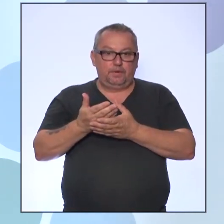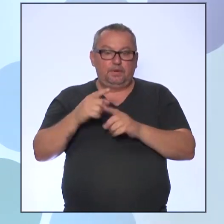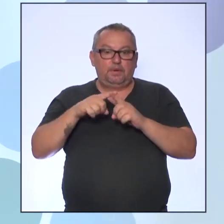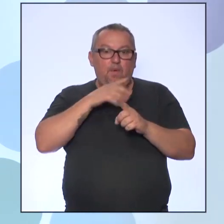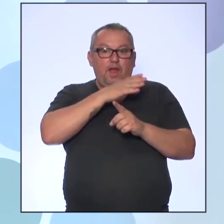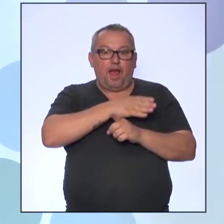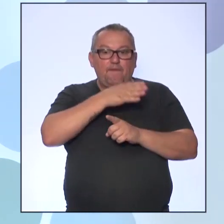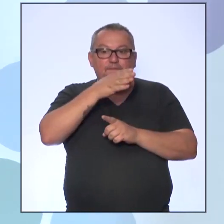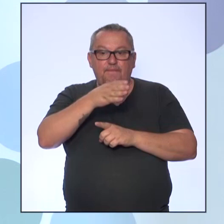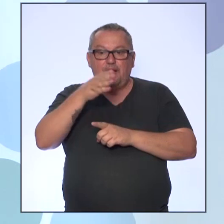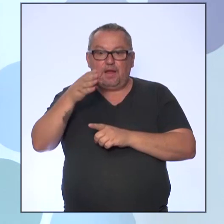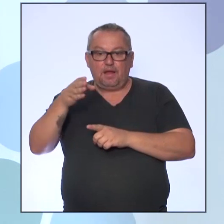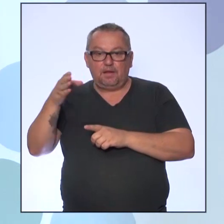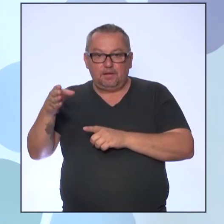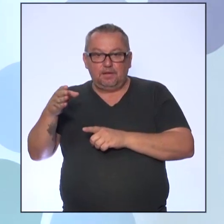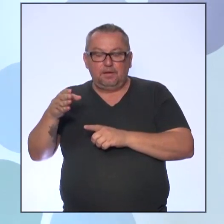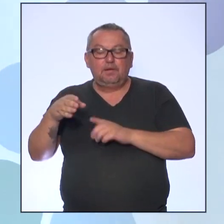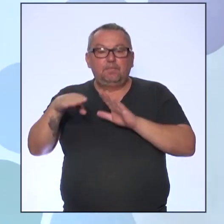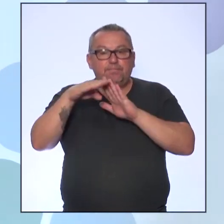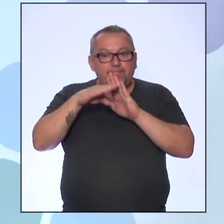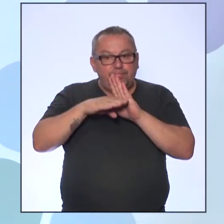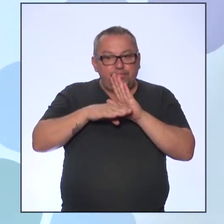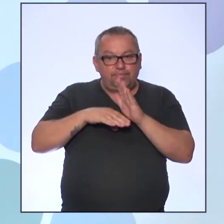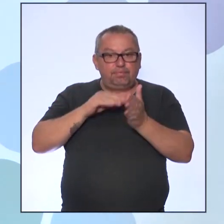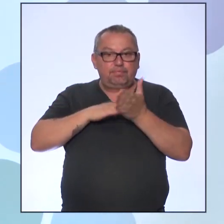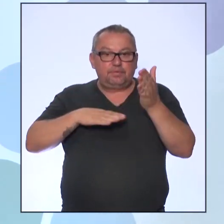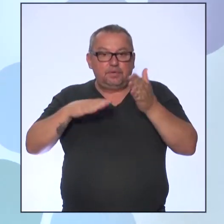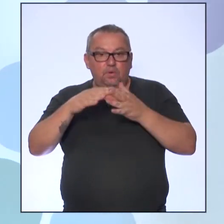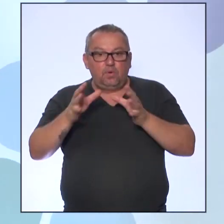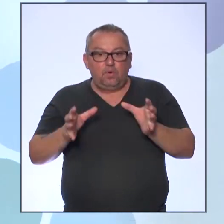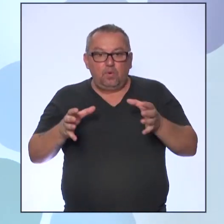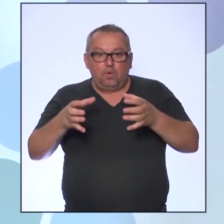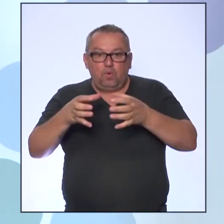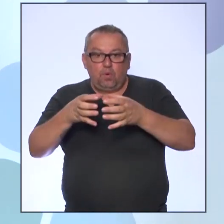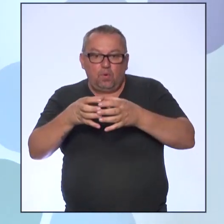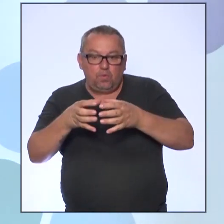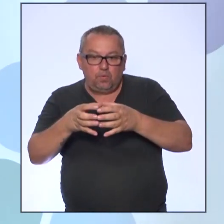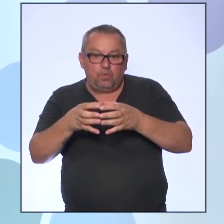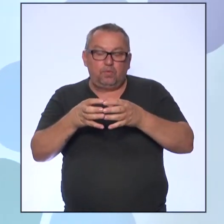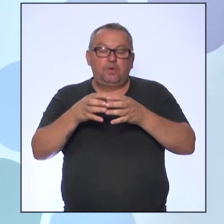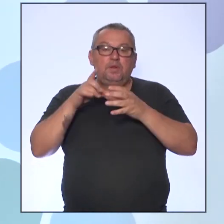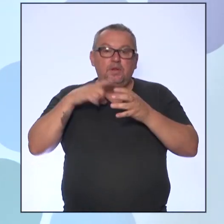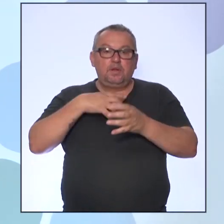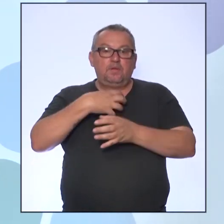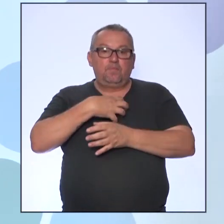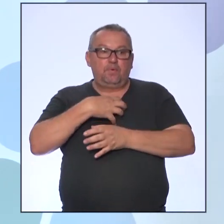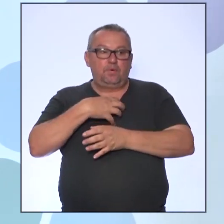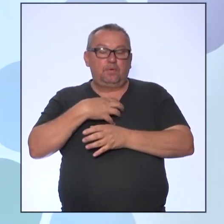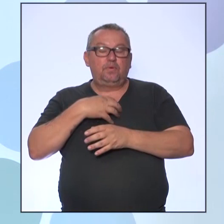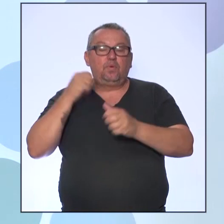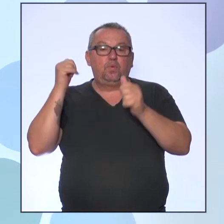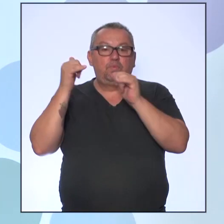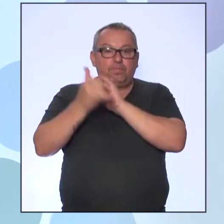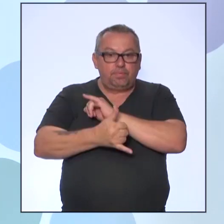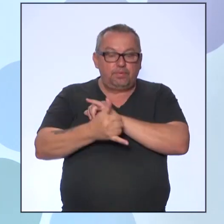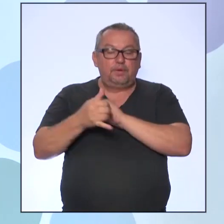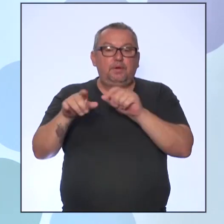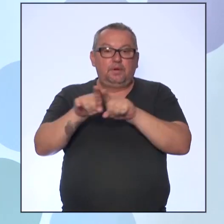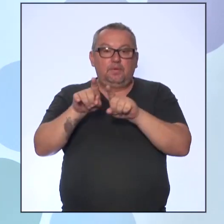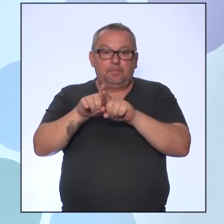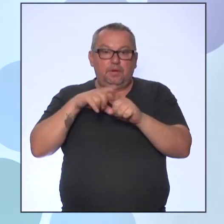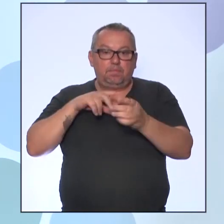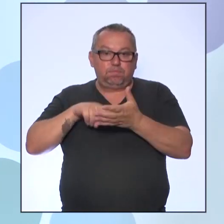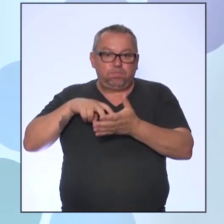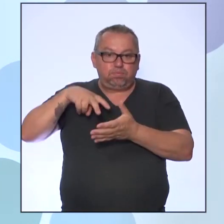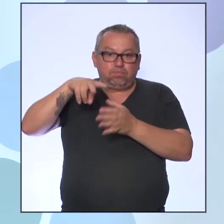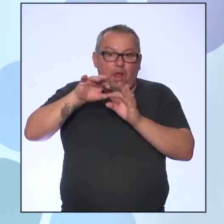do atletismo. Então, eu tenho que trabalhar todo o conjunto da modalidade especificamente do atletismo, né? Aqui, no caso, o salto à distância